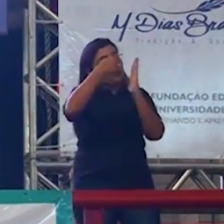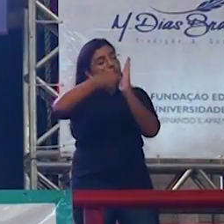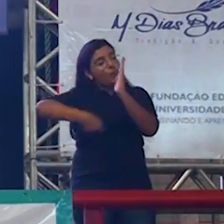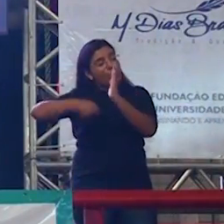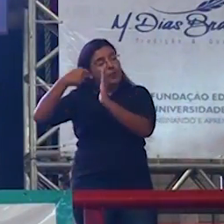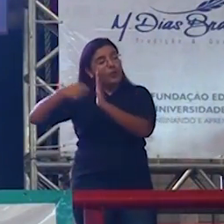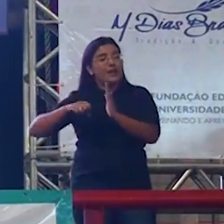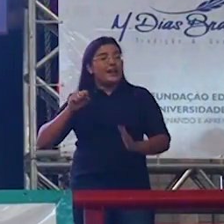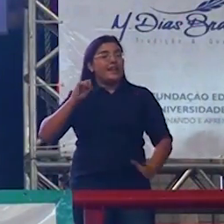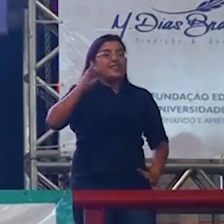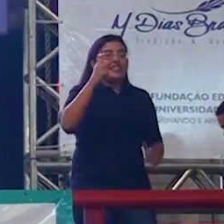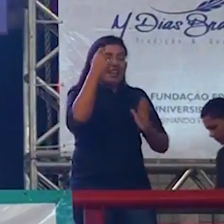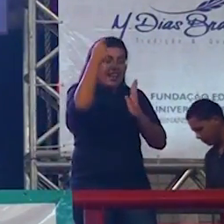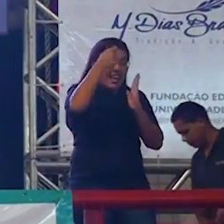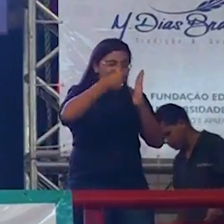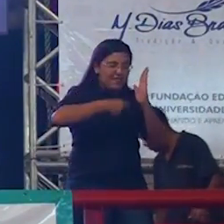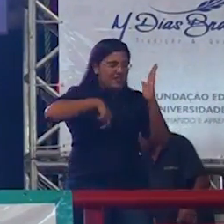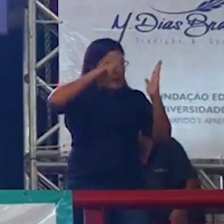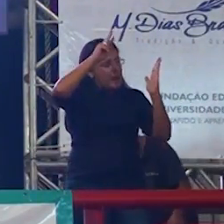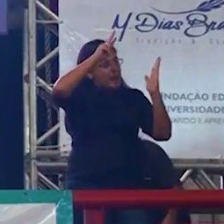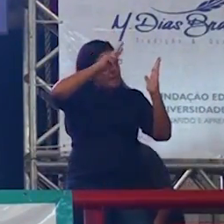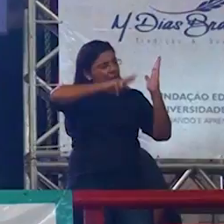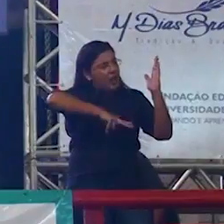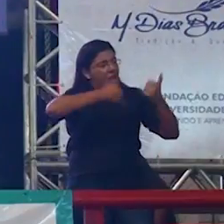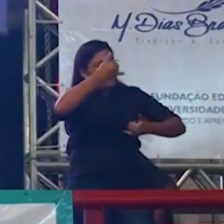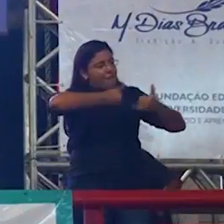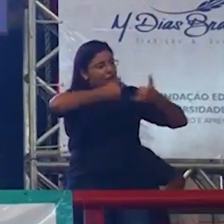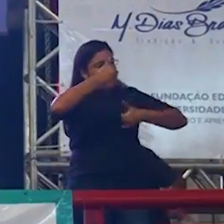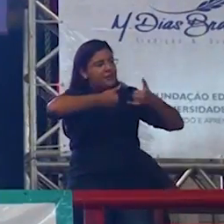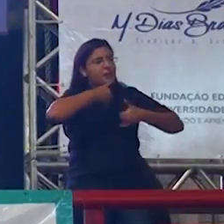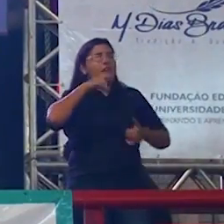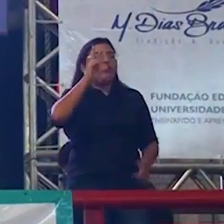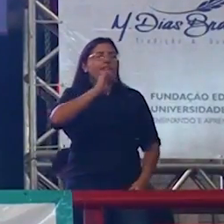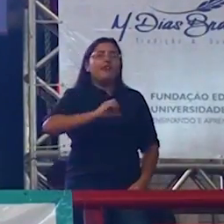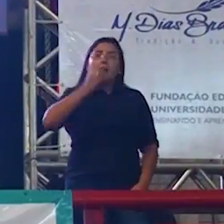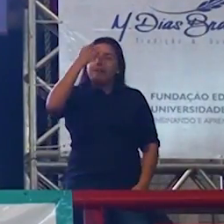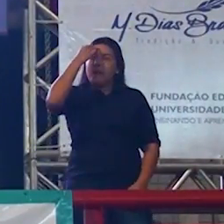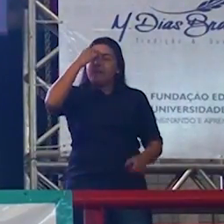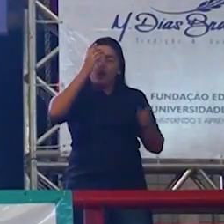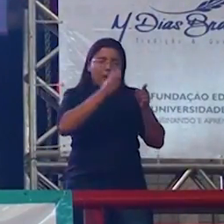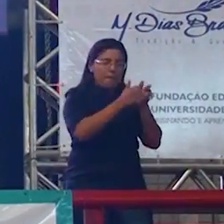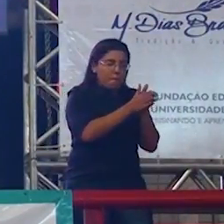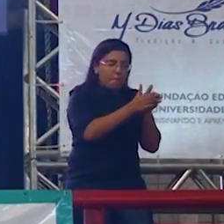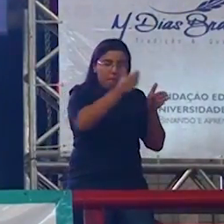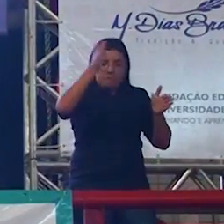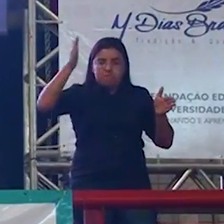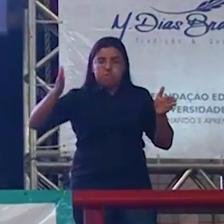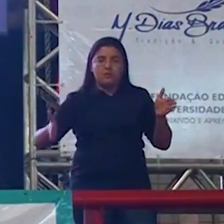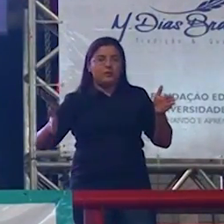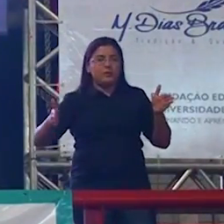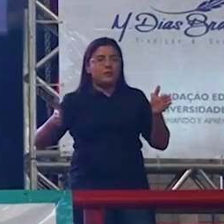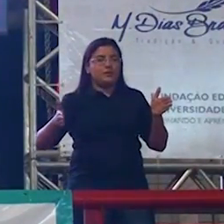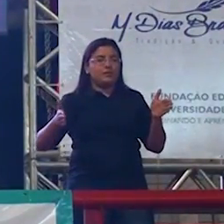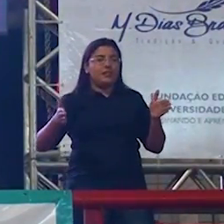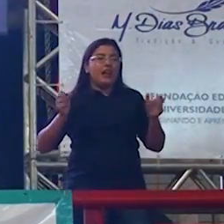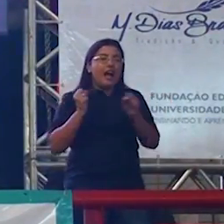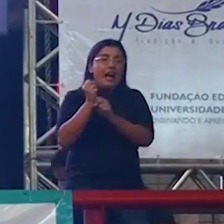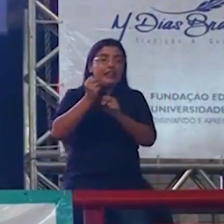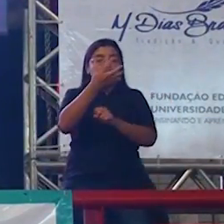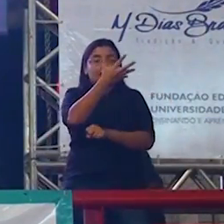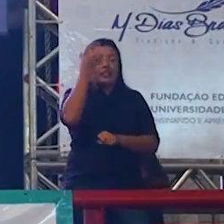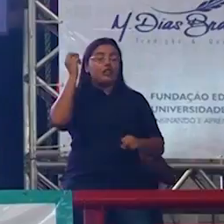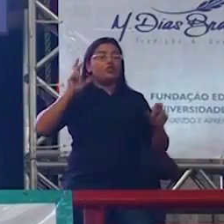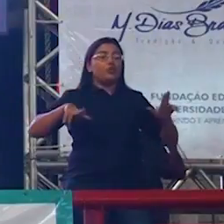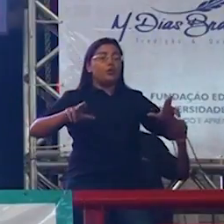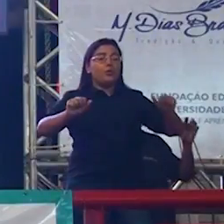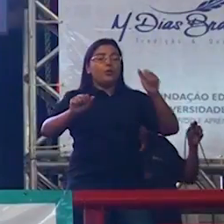Quando você revisa, as informações vão para a memória de longo prazo. Quem revisou no dia seguinte, quem